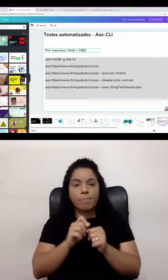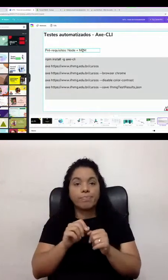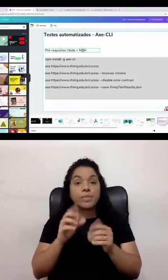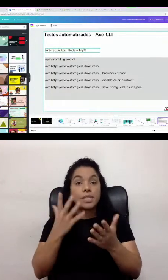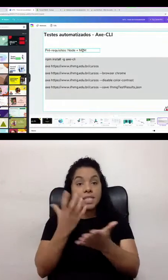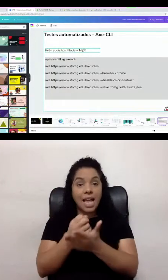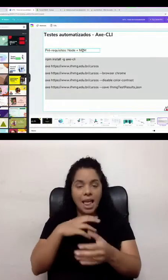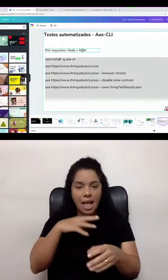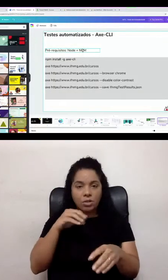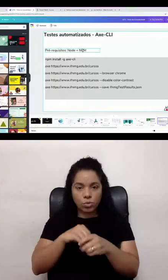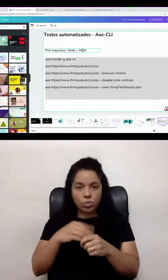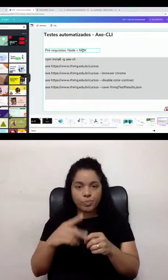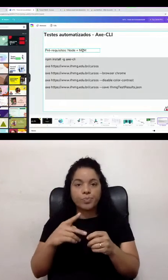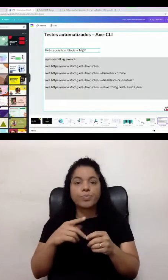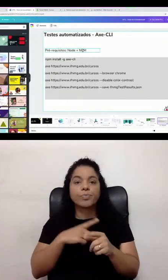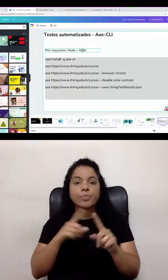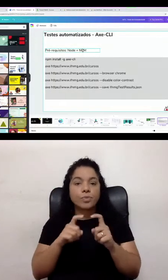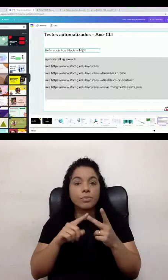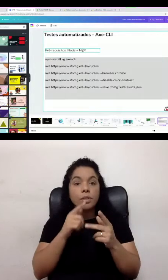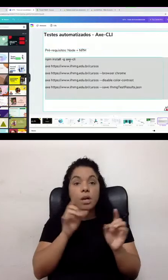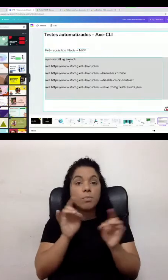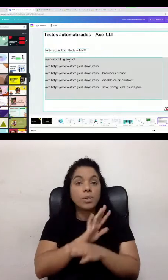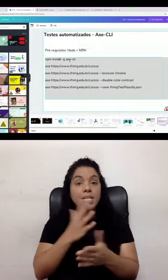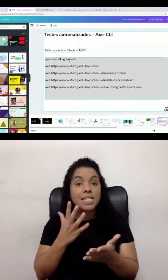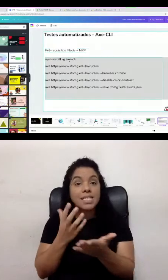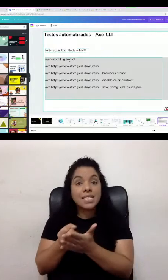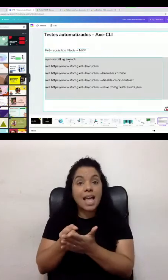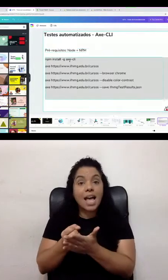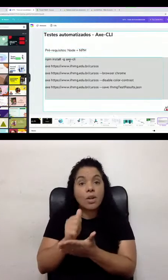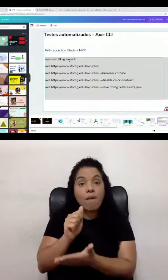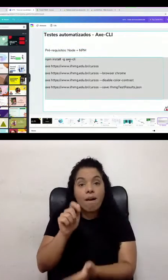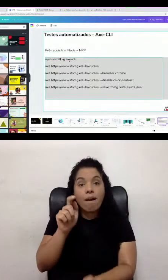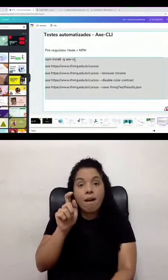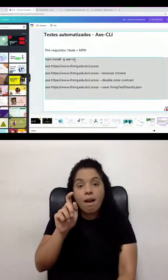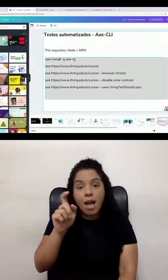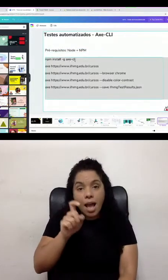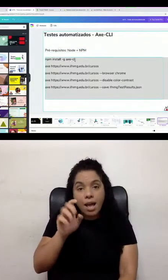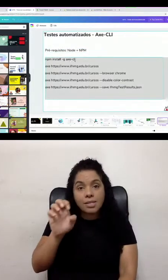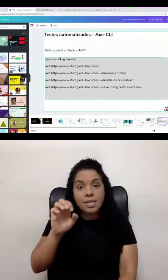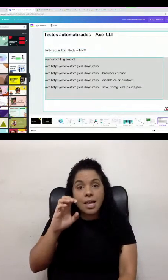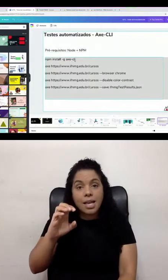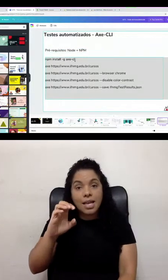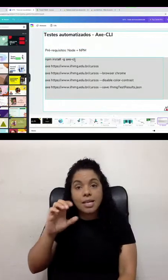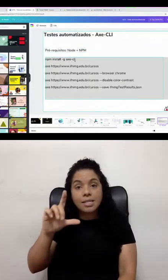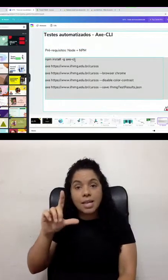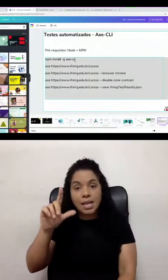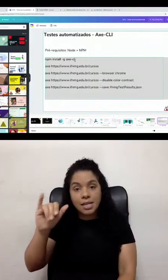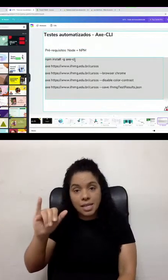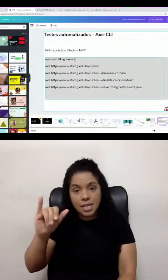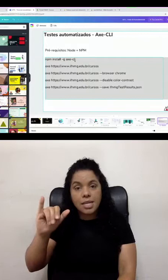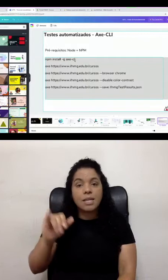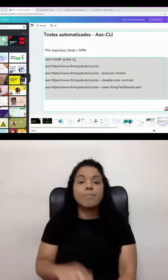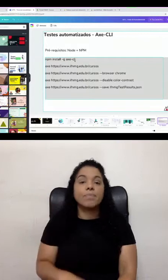disso, eu instalo aqui, ó, o Axe SLI, que é o Axe Core